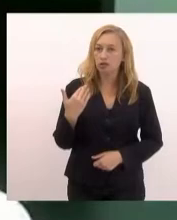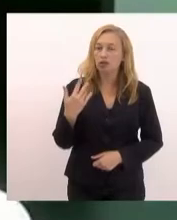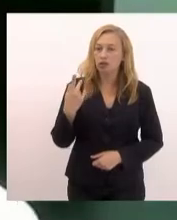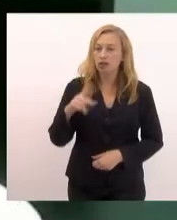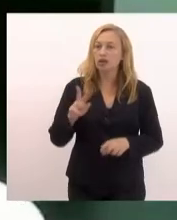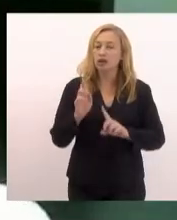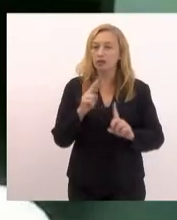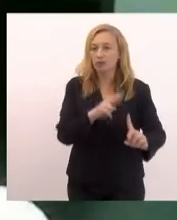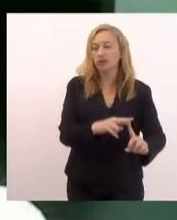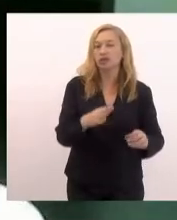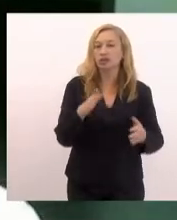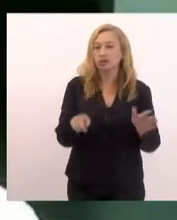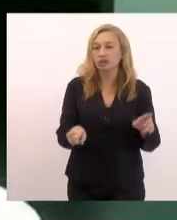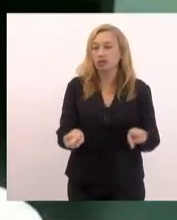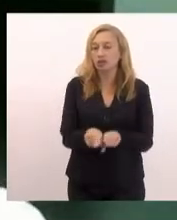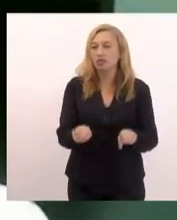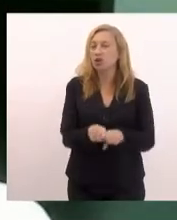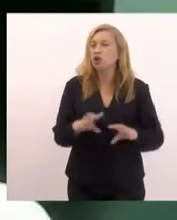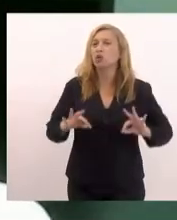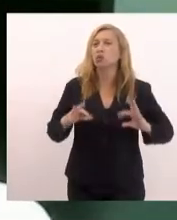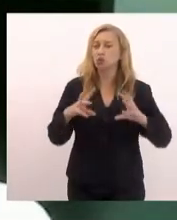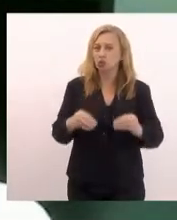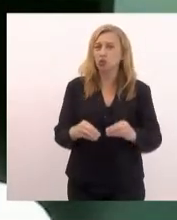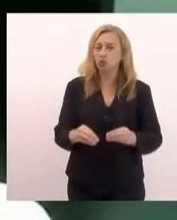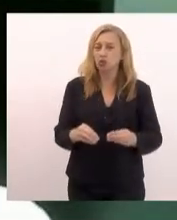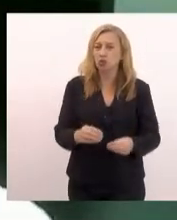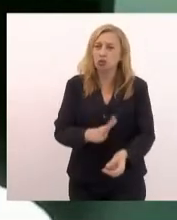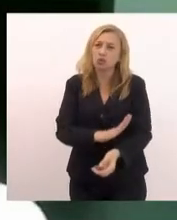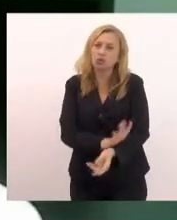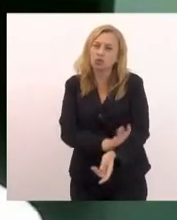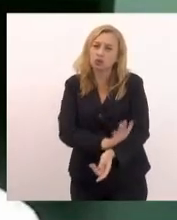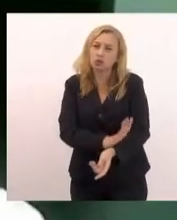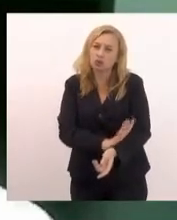também toda uma lógica racista e